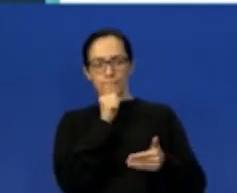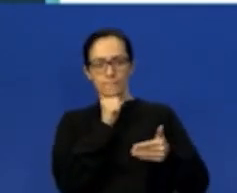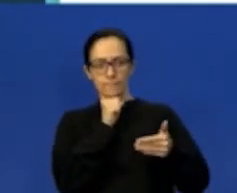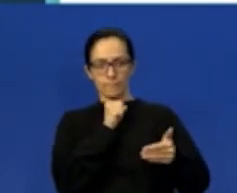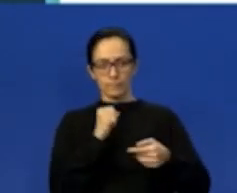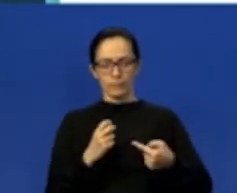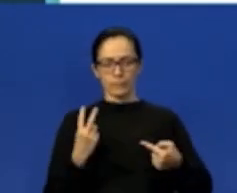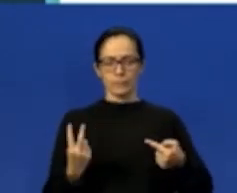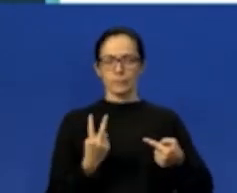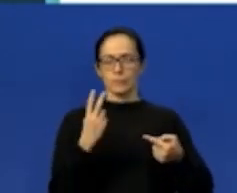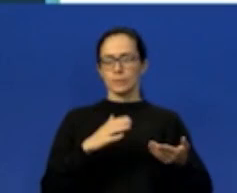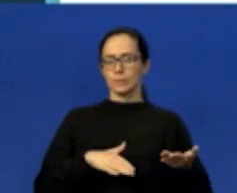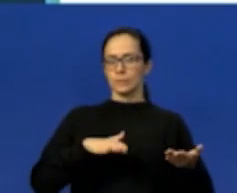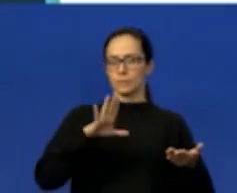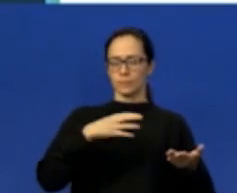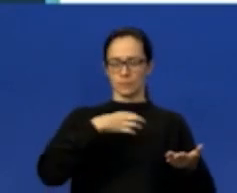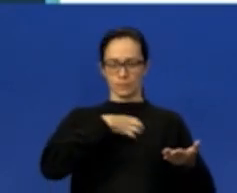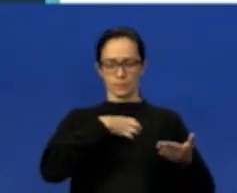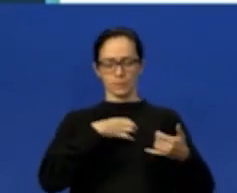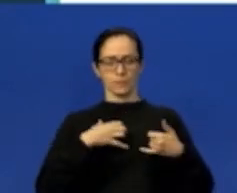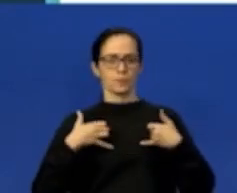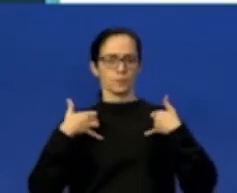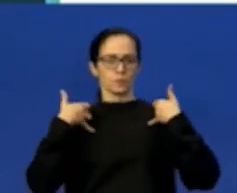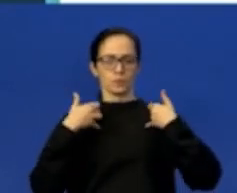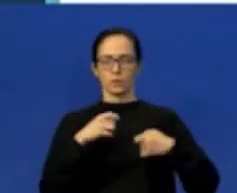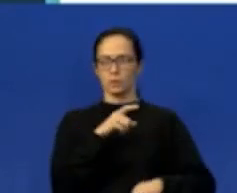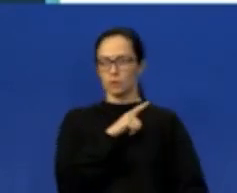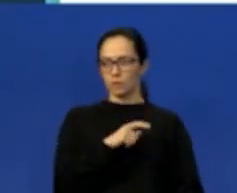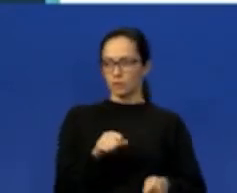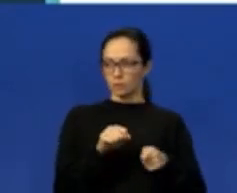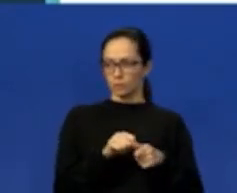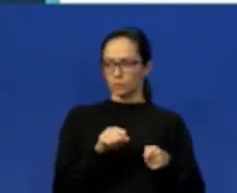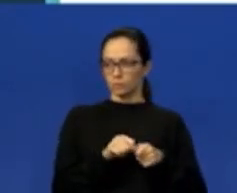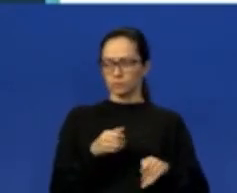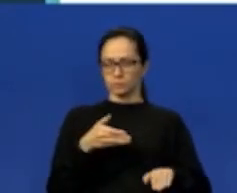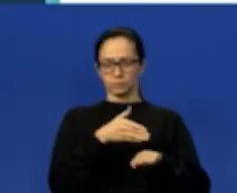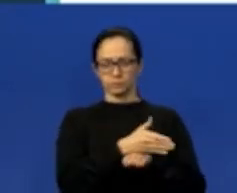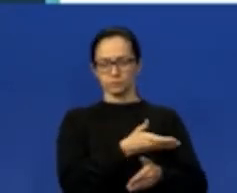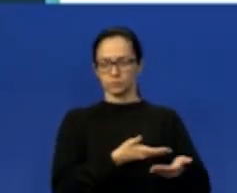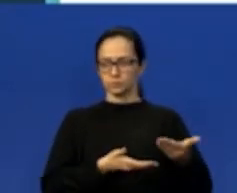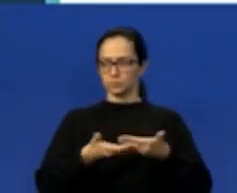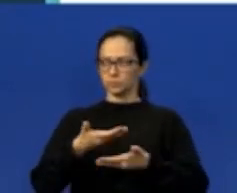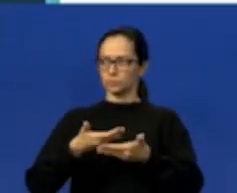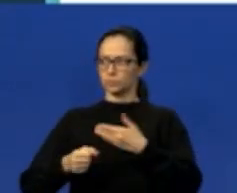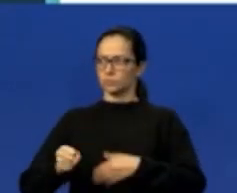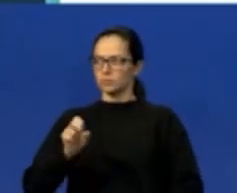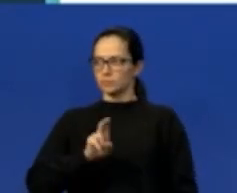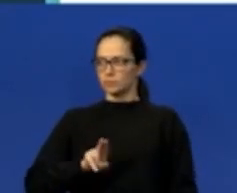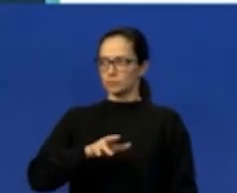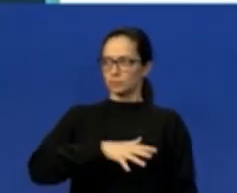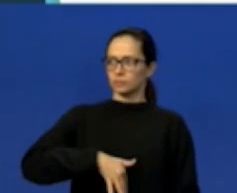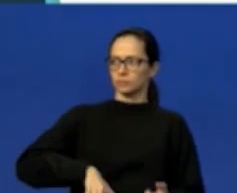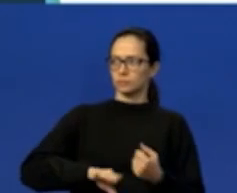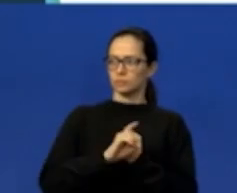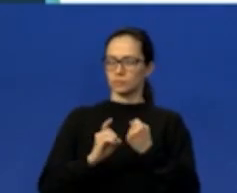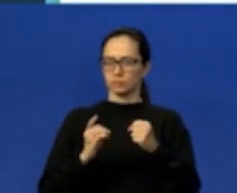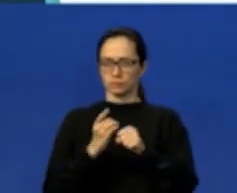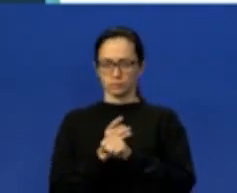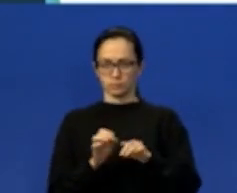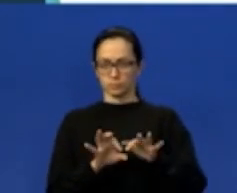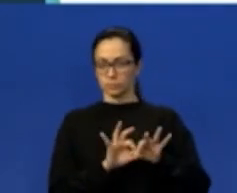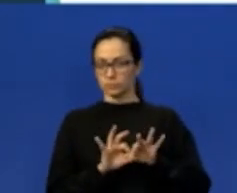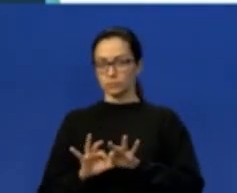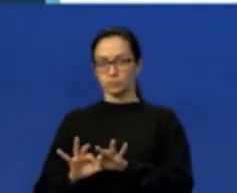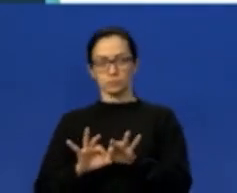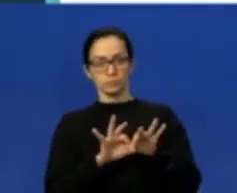mais valorizado, ele vai aumentar a sua autoestima, ele vai ter interatividade, ele vai ter socialização numa academia, isso